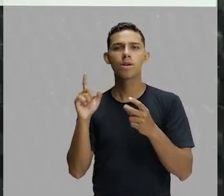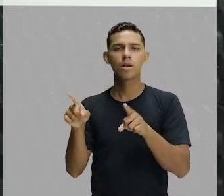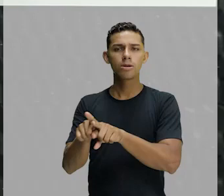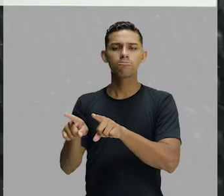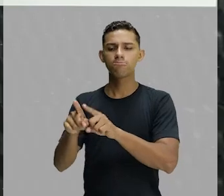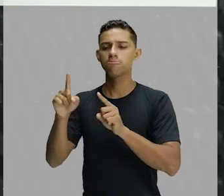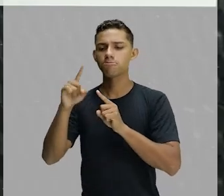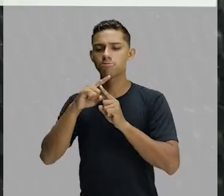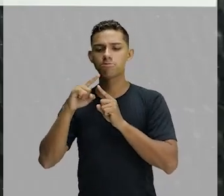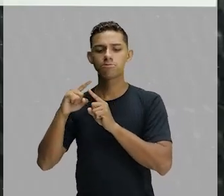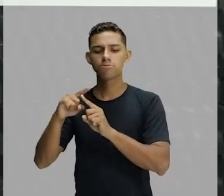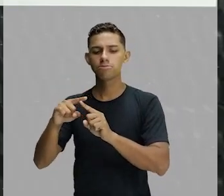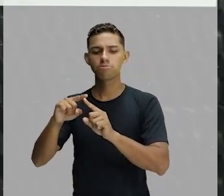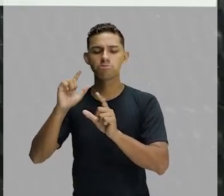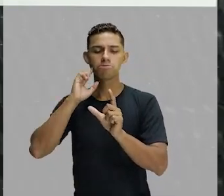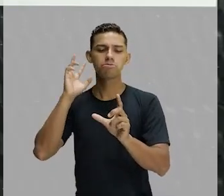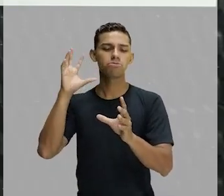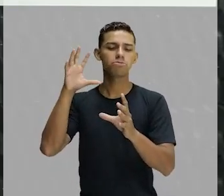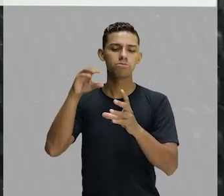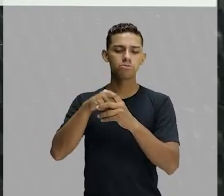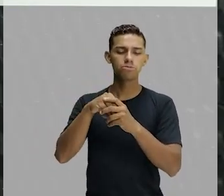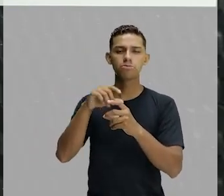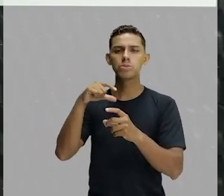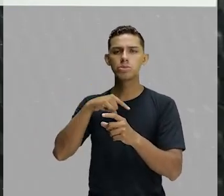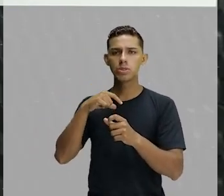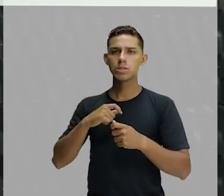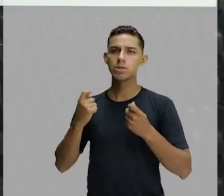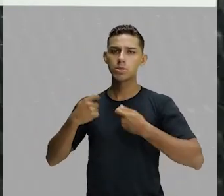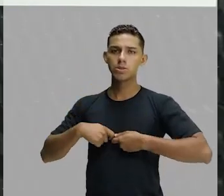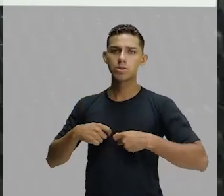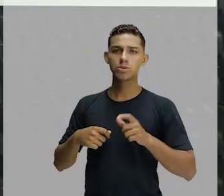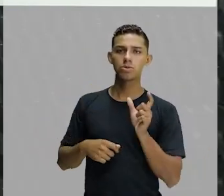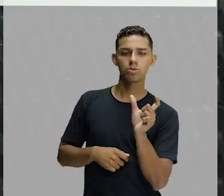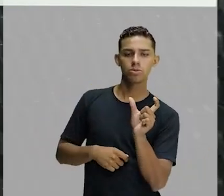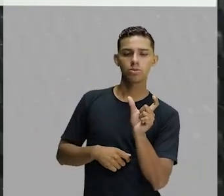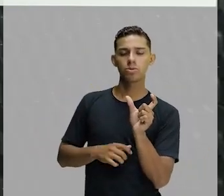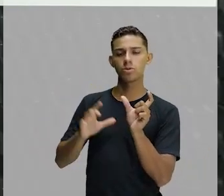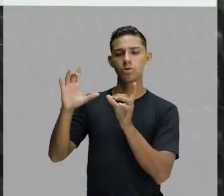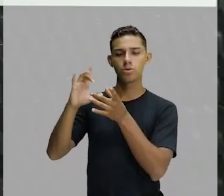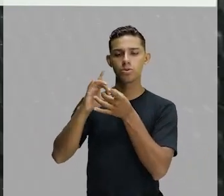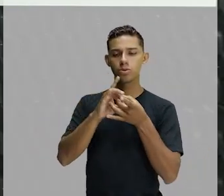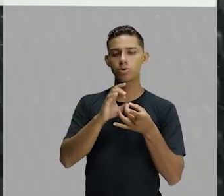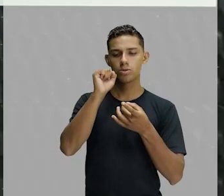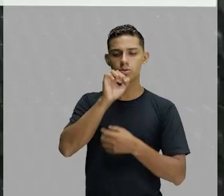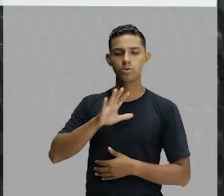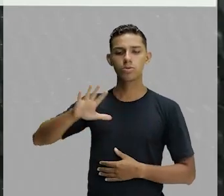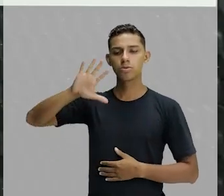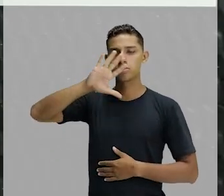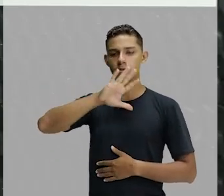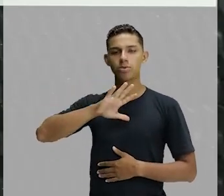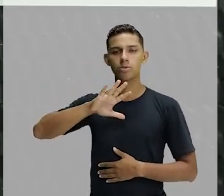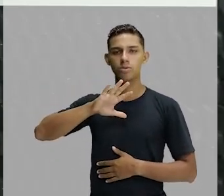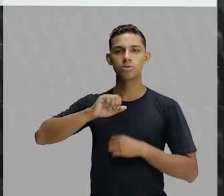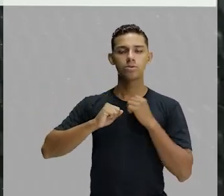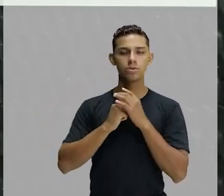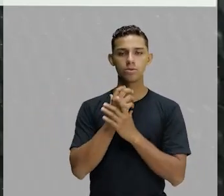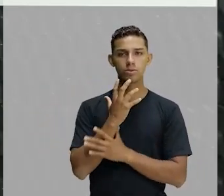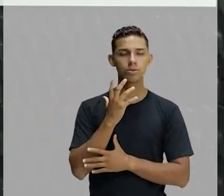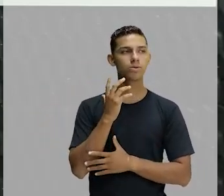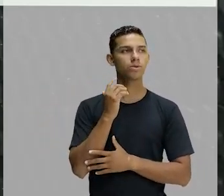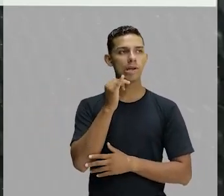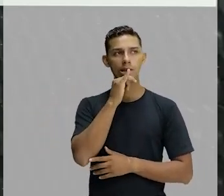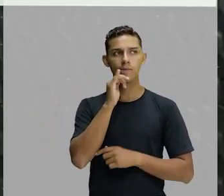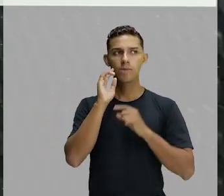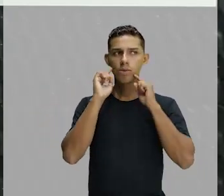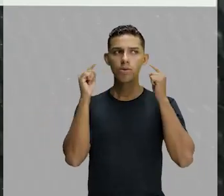nesses tópicos que nós iremos trabalhar, nós podemos até mesmo aplicar no contexto geral das plantas, certo? Então, nós vamos trabalhar